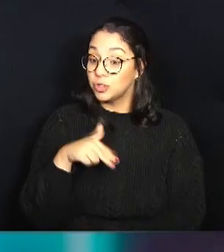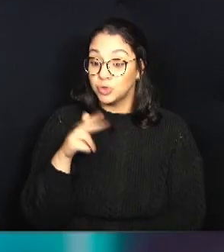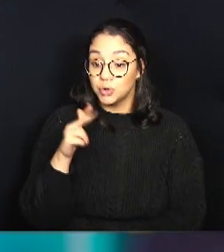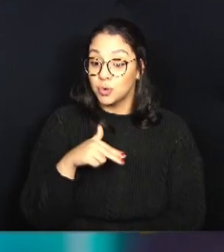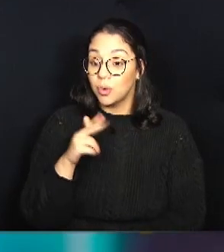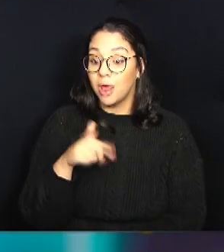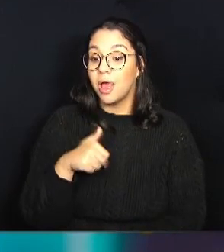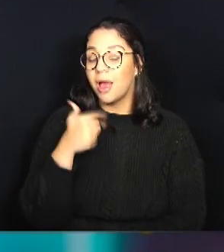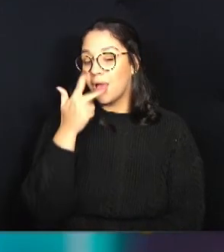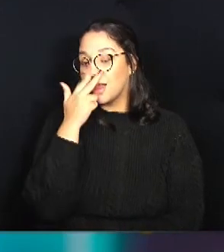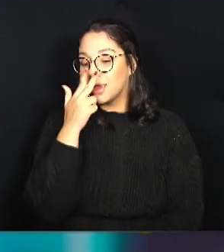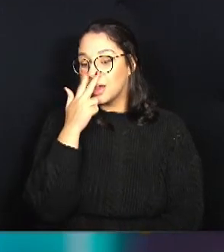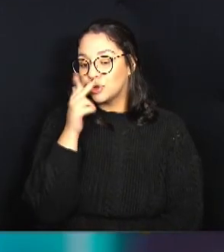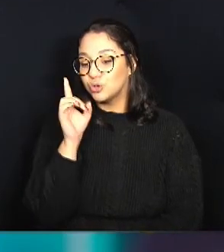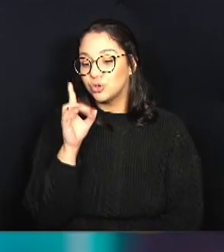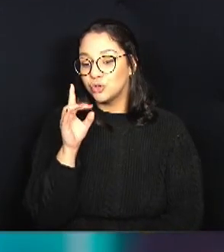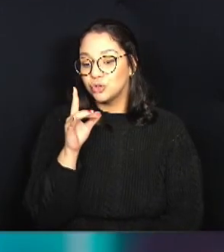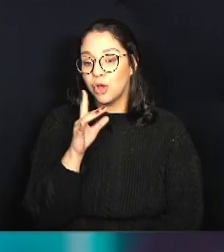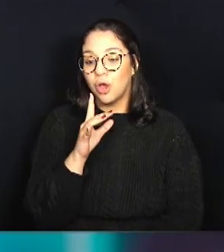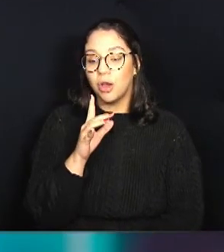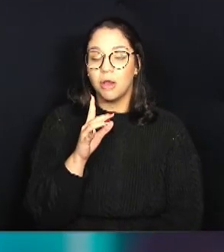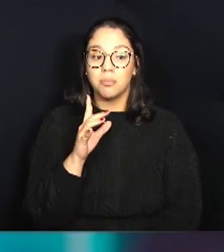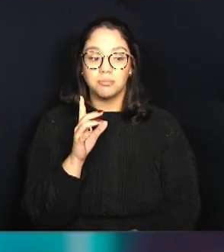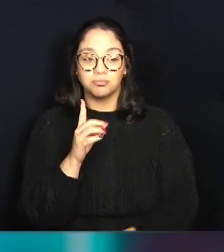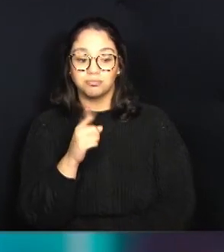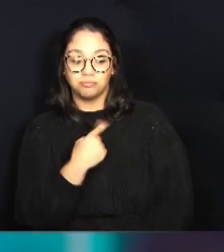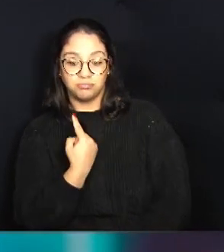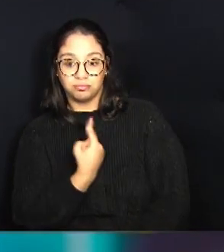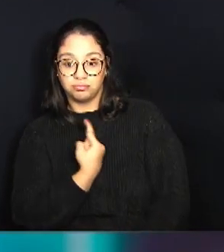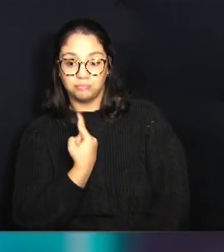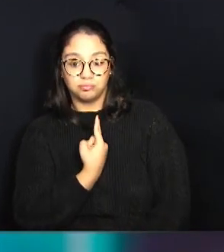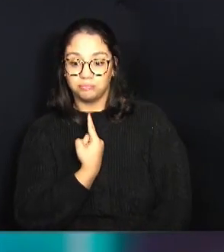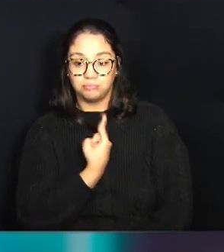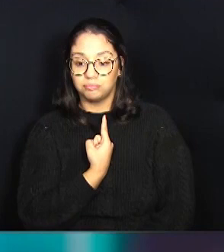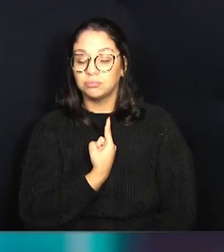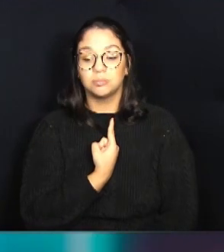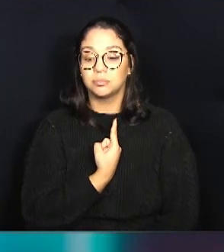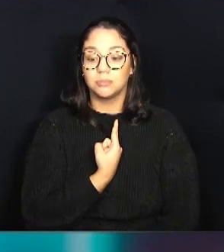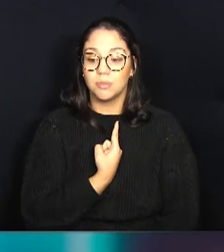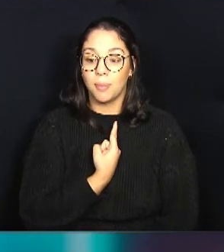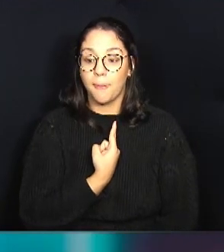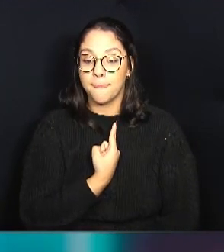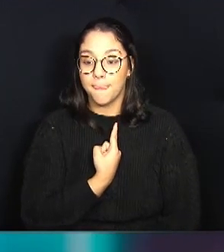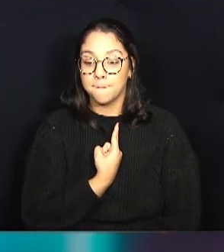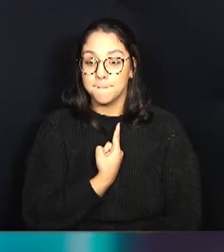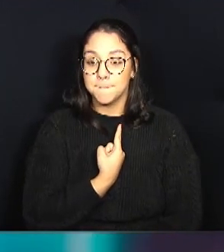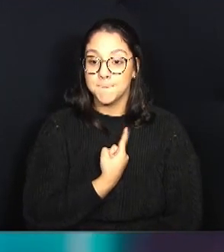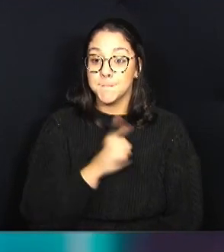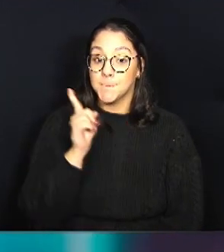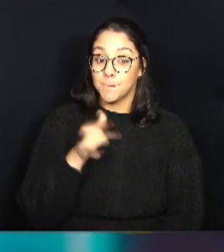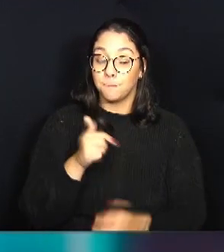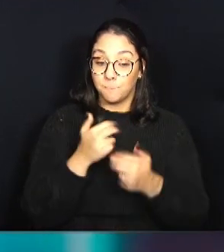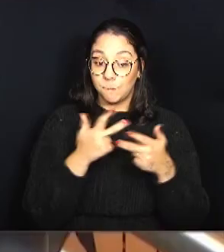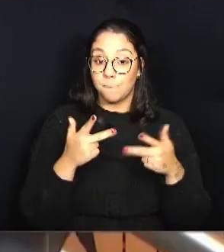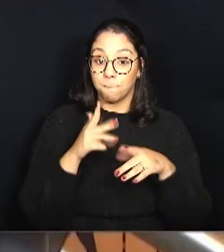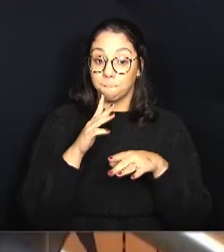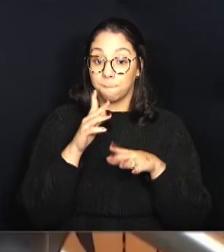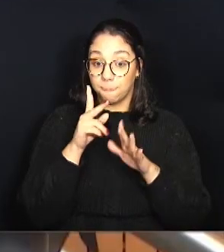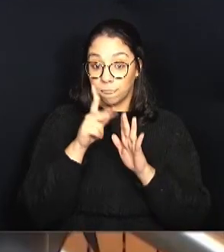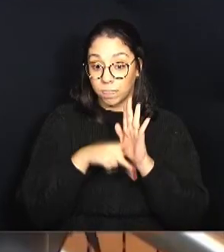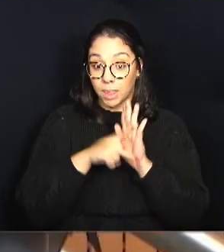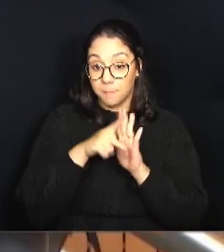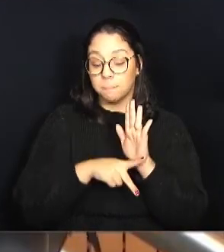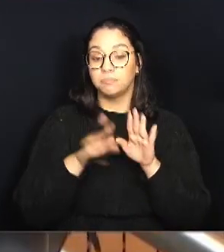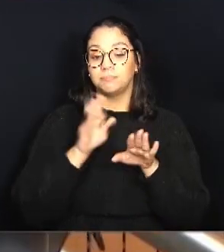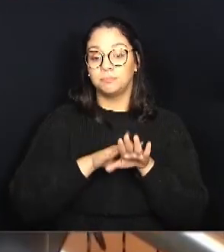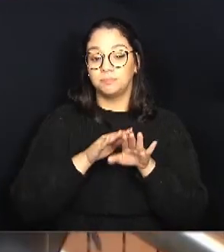nós somos ilhas, isolados. E é exatamente aí que atua o Progem.